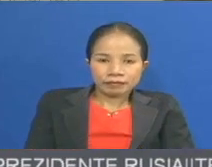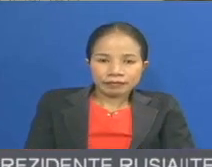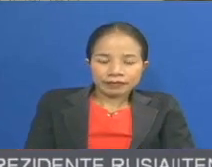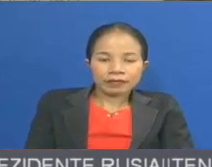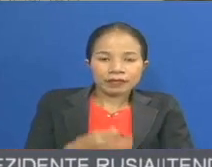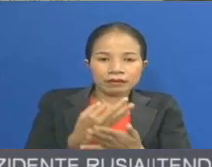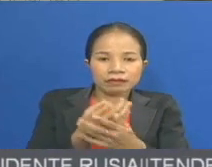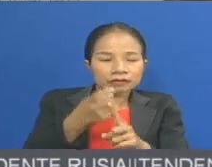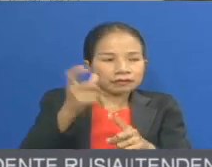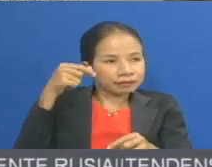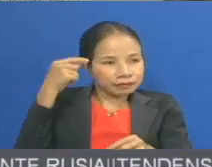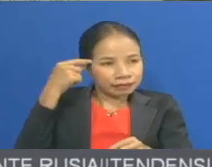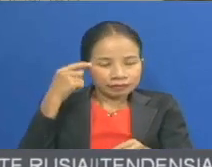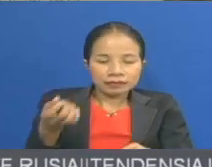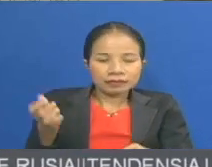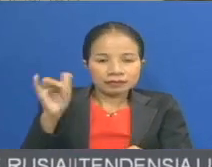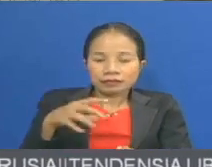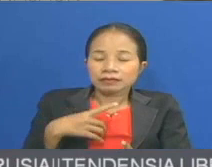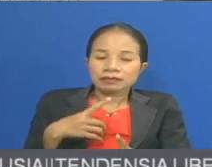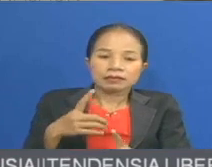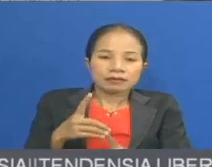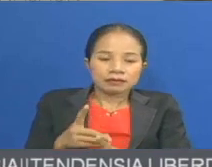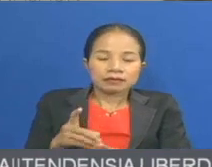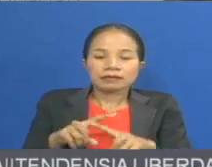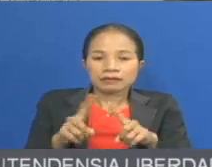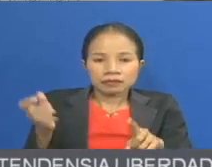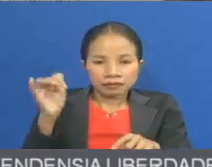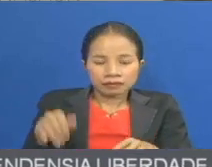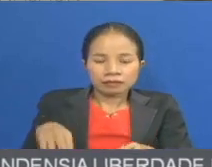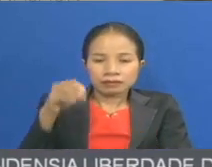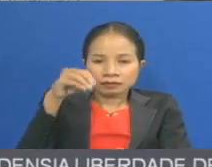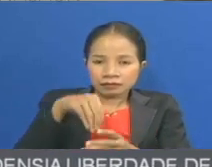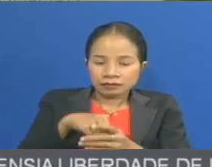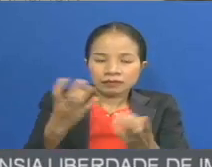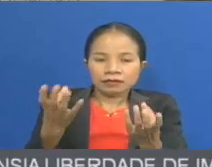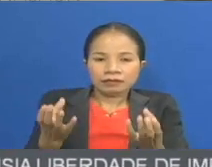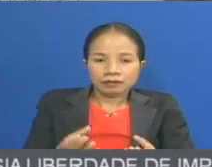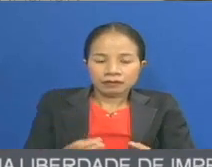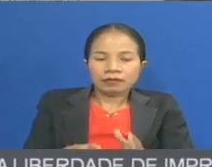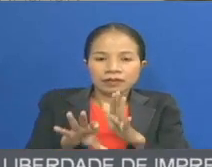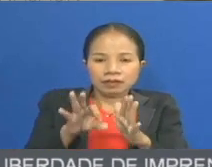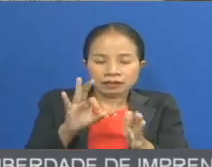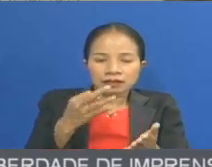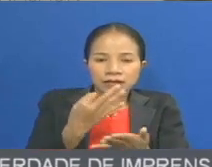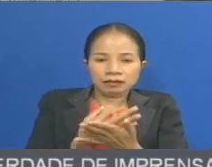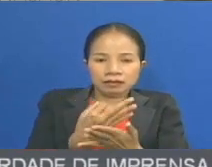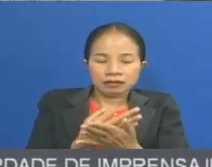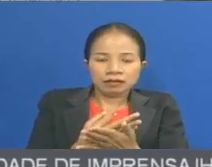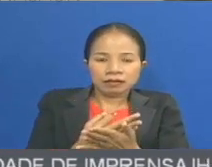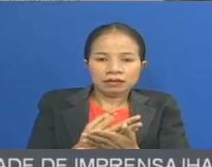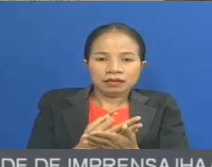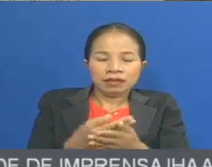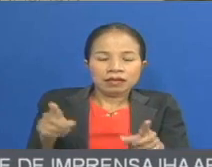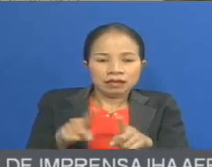o si governo. Sira ni direito, mas para Sira ne behatama, a carqueta incentivo a saída,